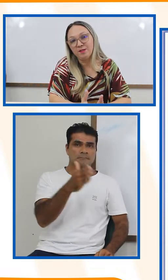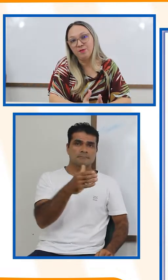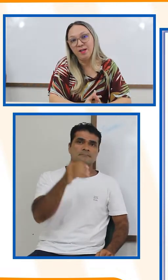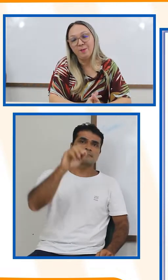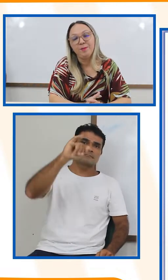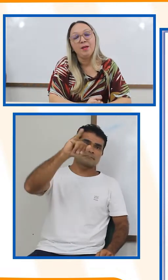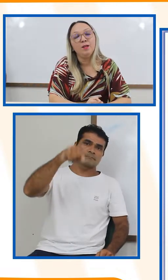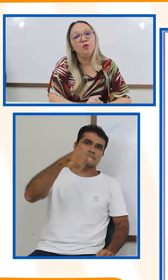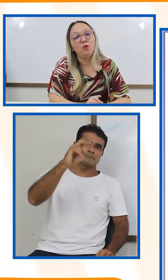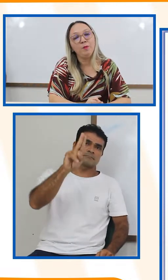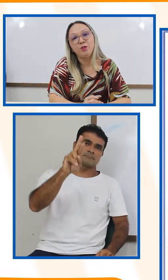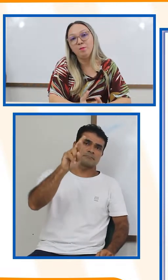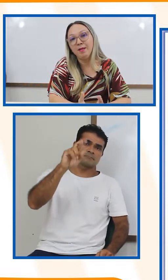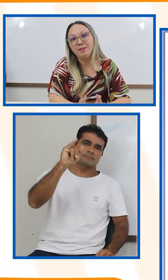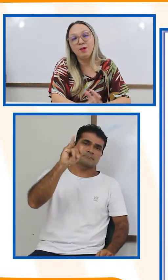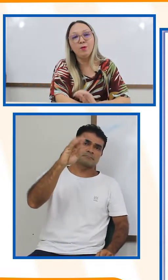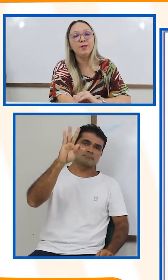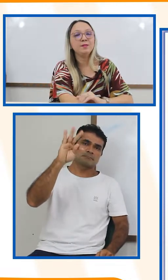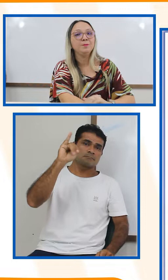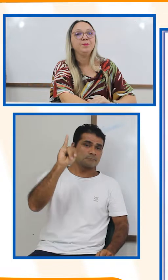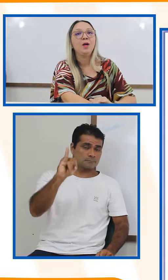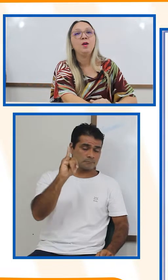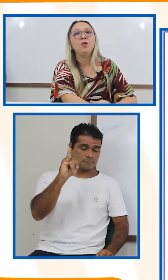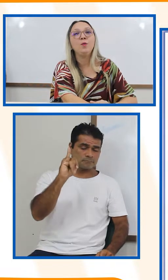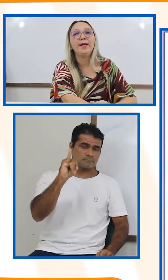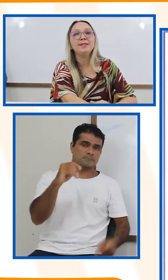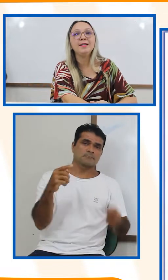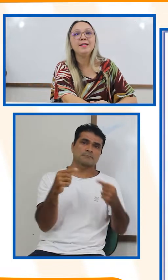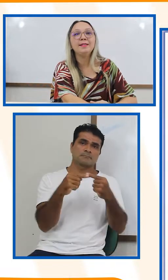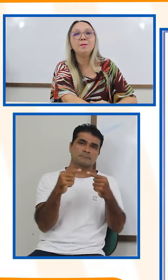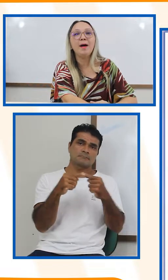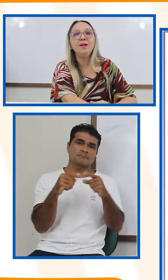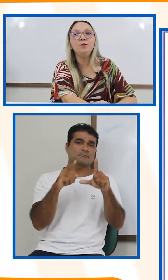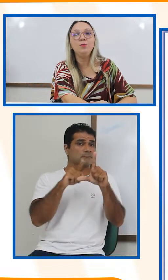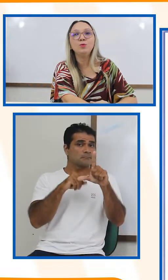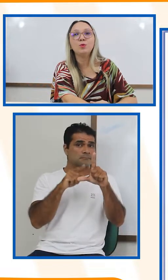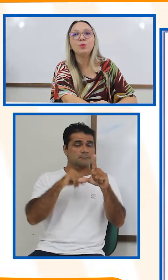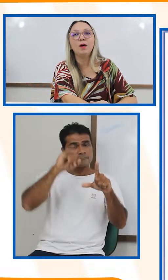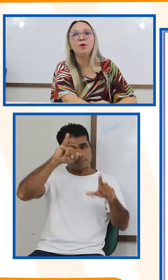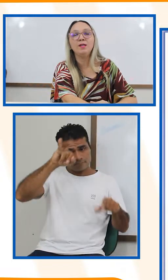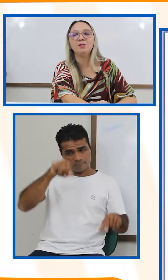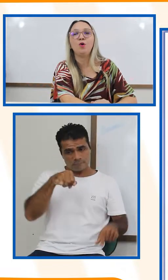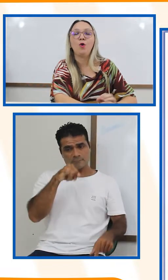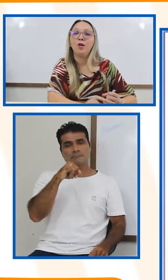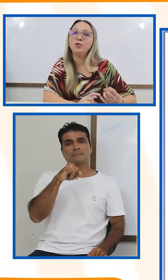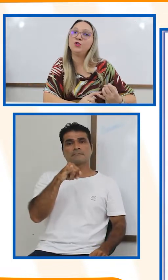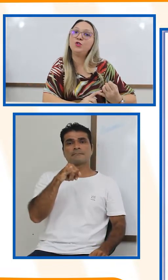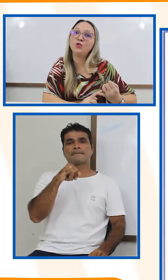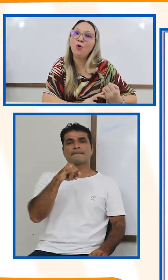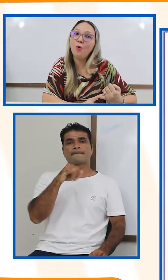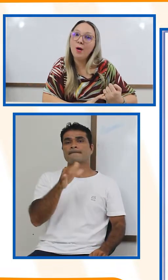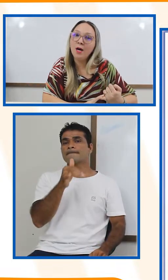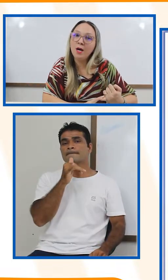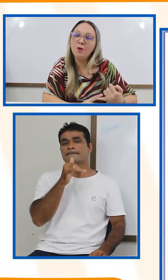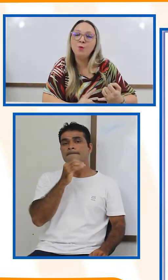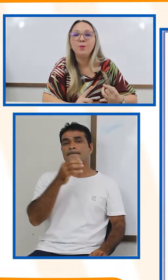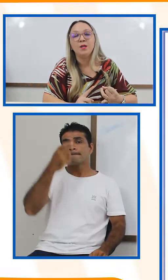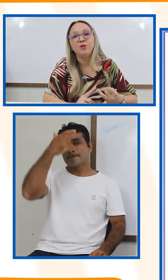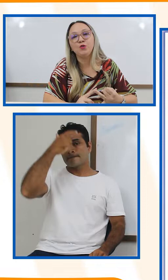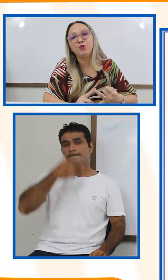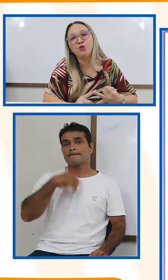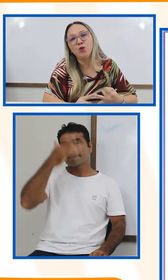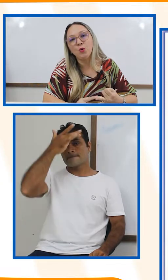pode escrever nomes de pessoas. Com essa letra maiúscula, olha só,